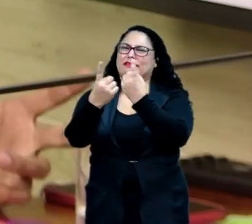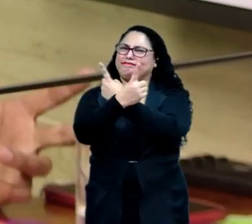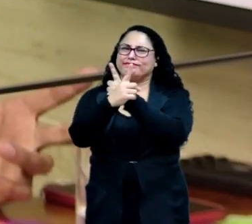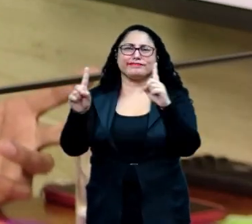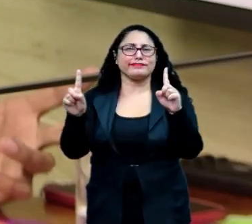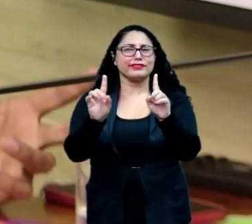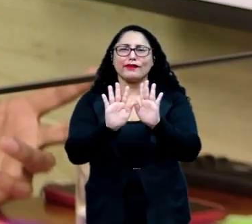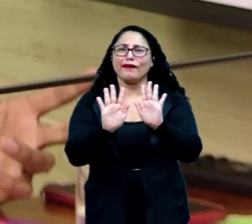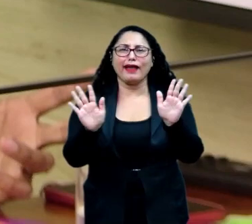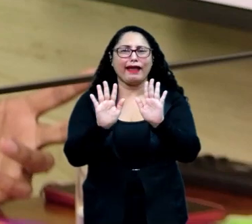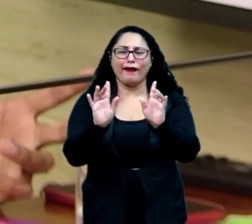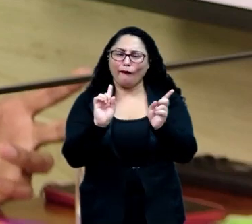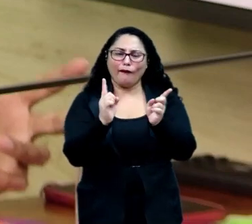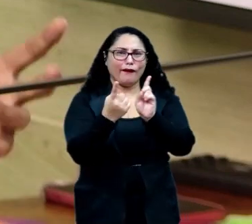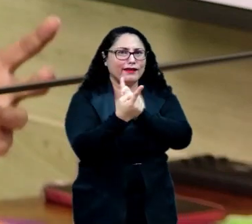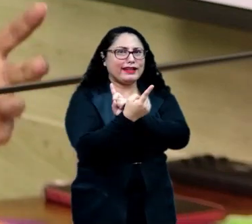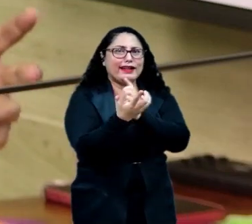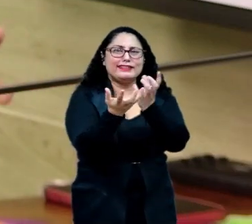queremos é justamente o contrário.